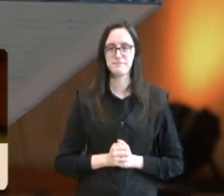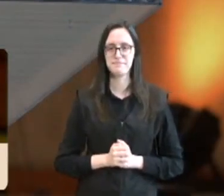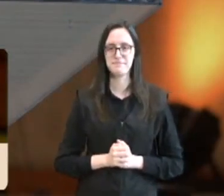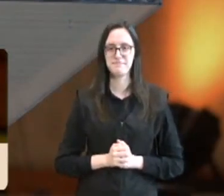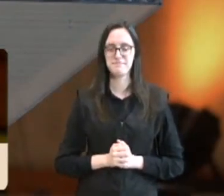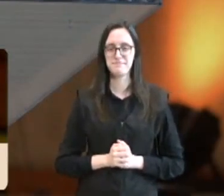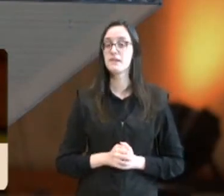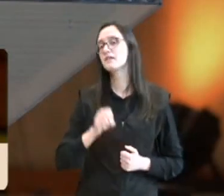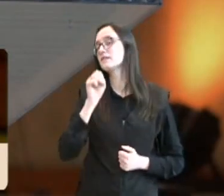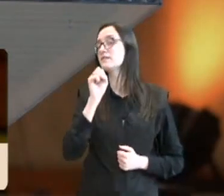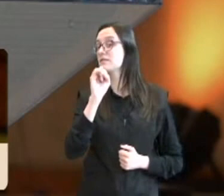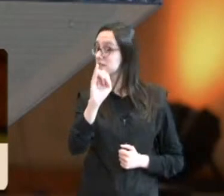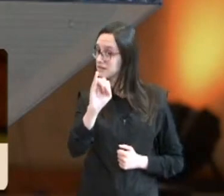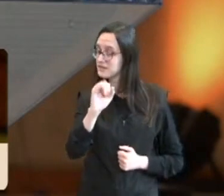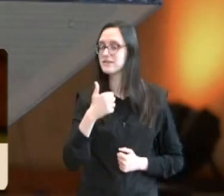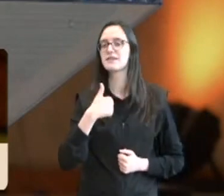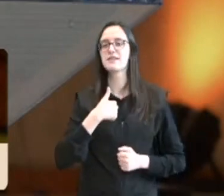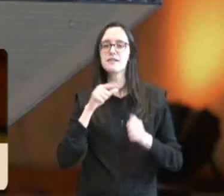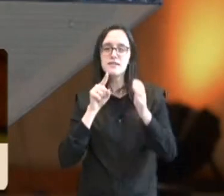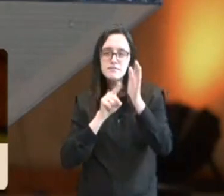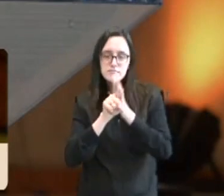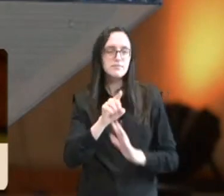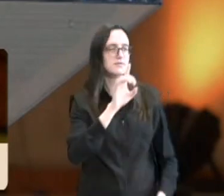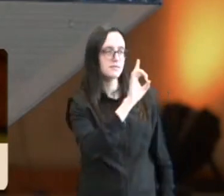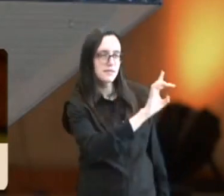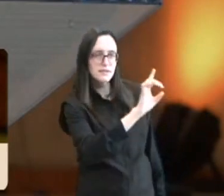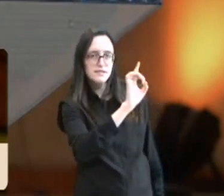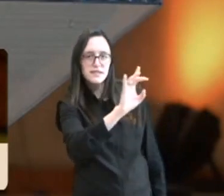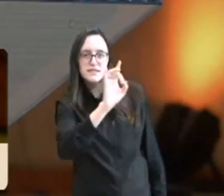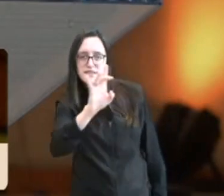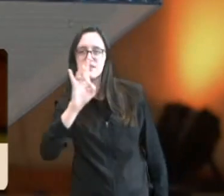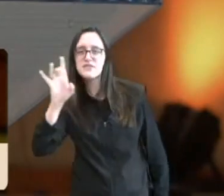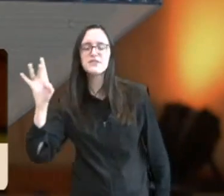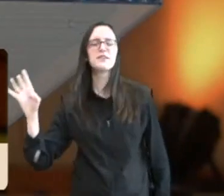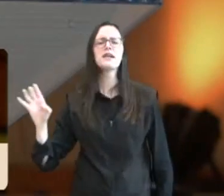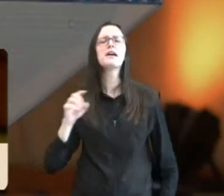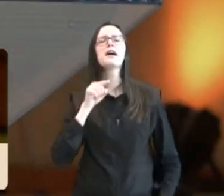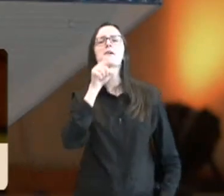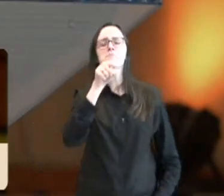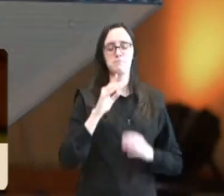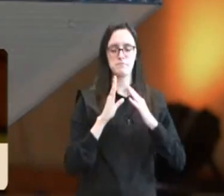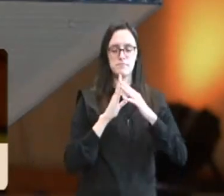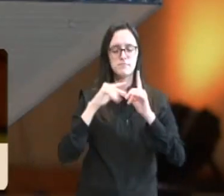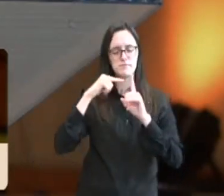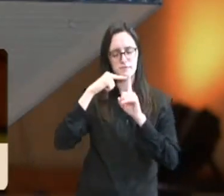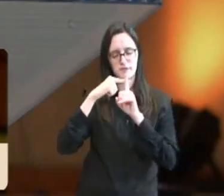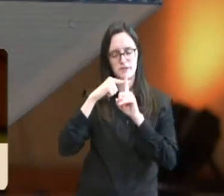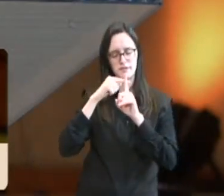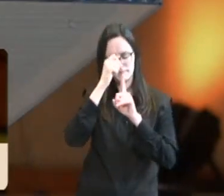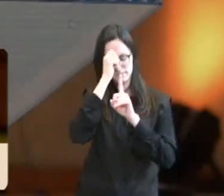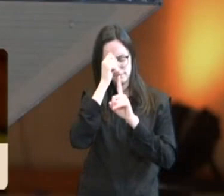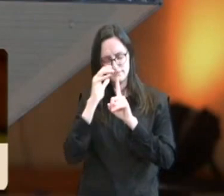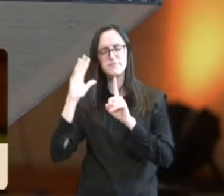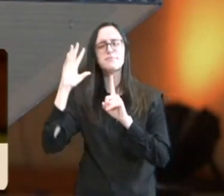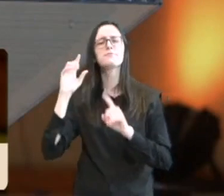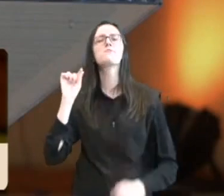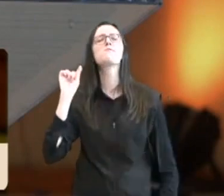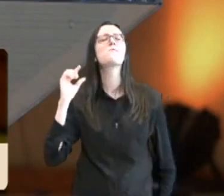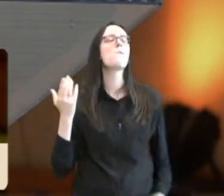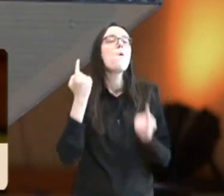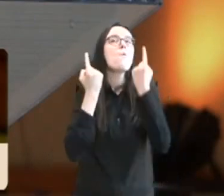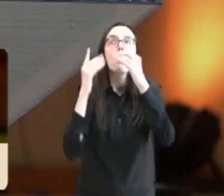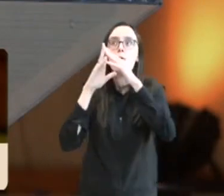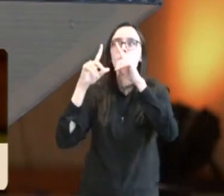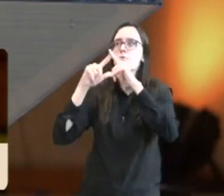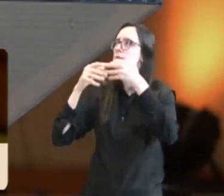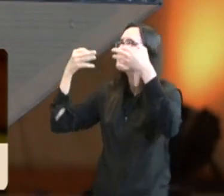Se eu perguntar a cada irmão qual é a igreja dos seus sonhos, qual é a igreja